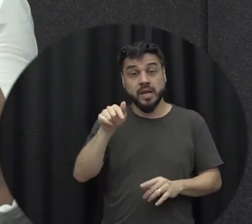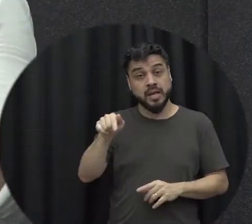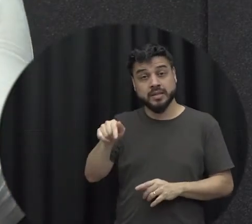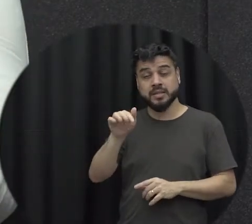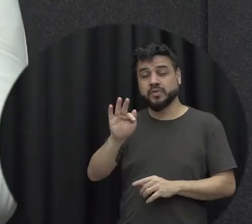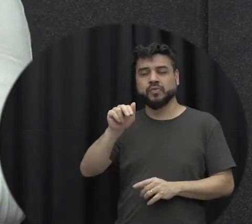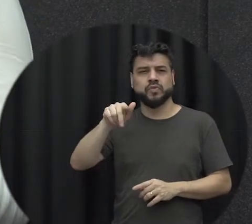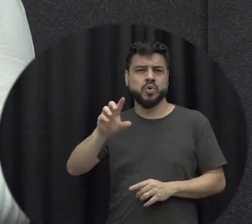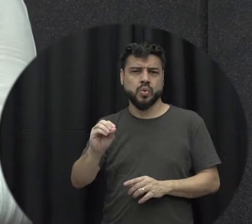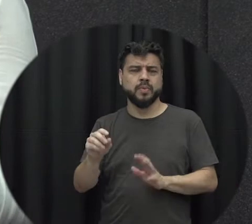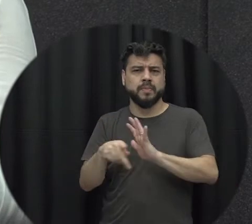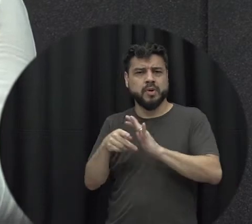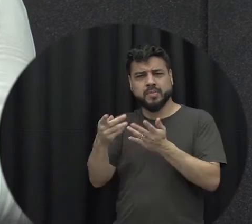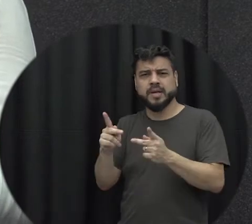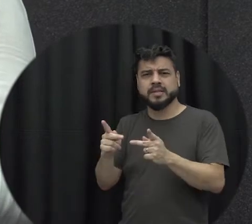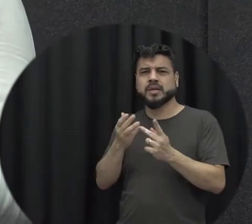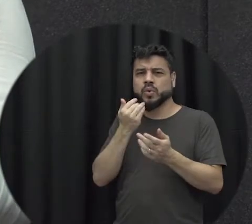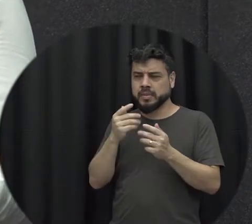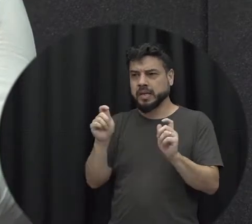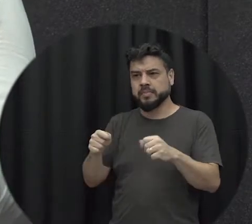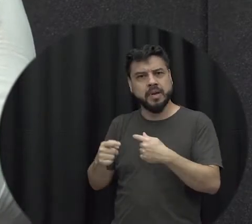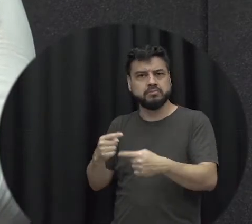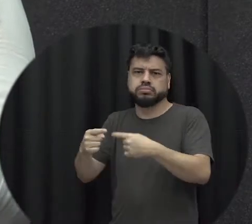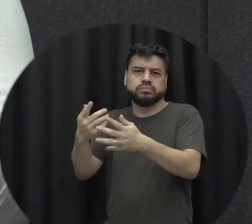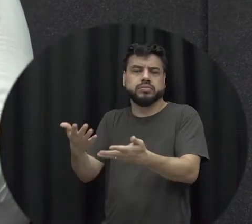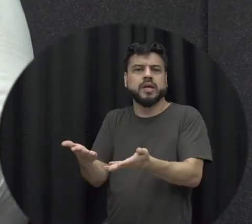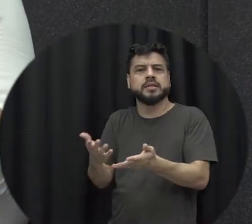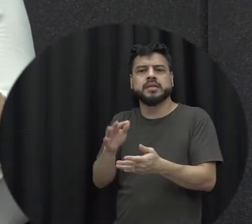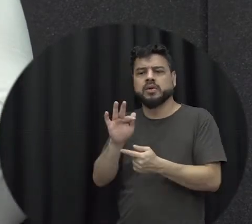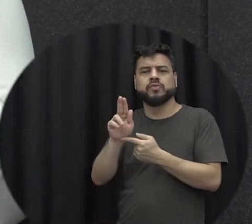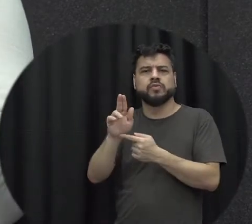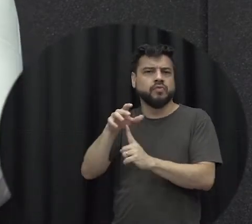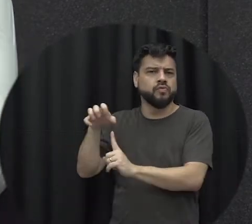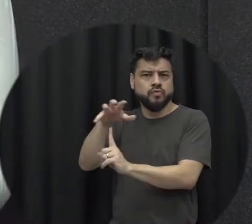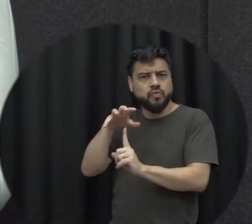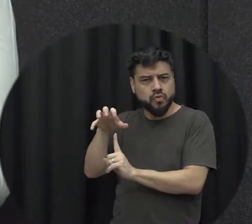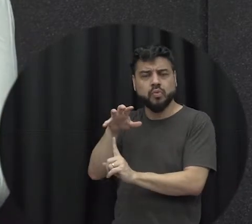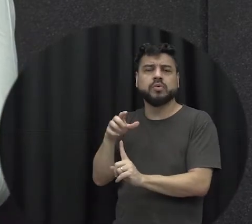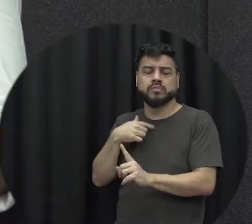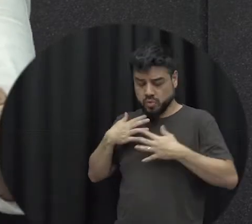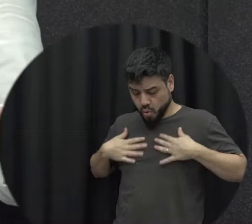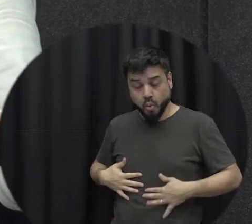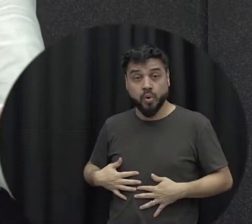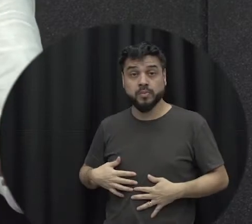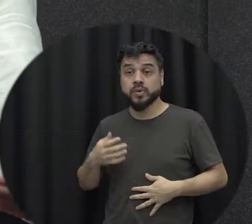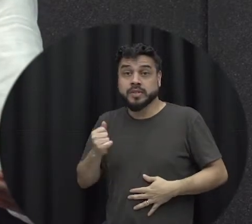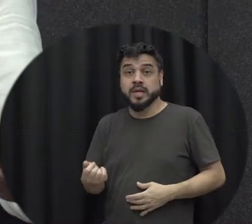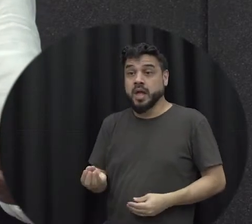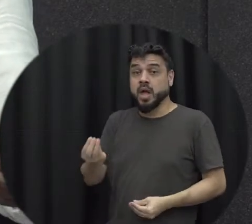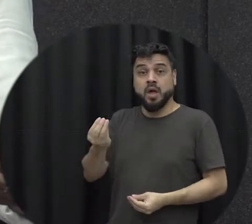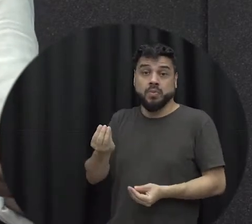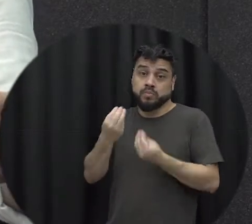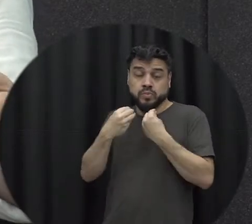desses alimentos, que têm esse potencial... são fungos que o nosso corpo consegue combater caso haja algum